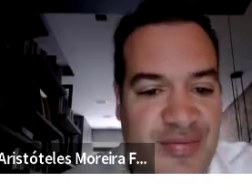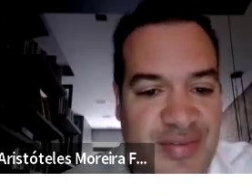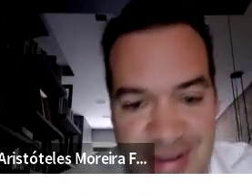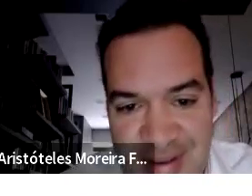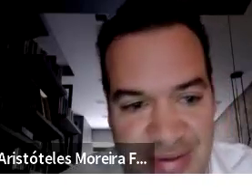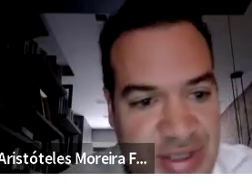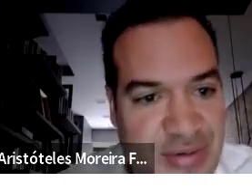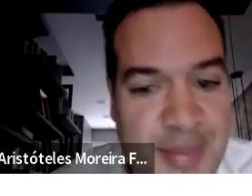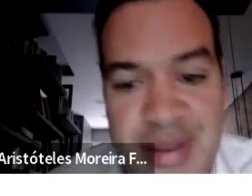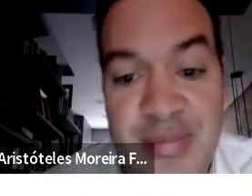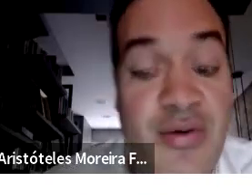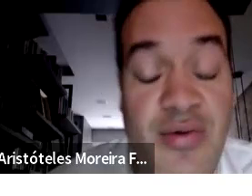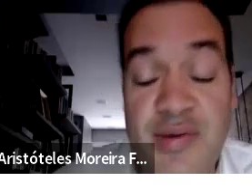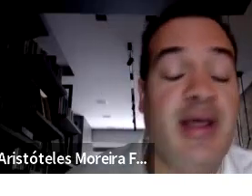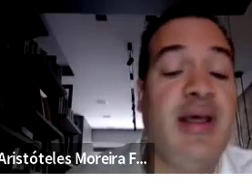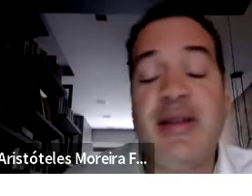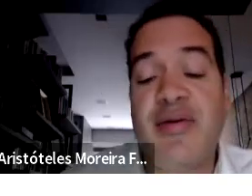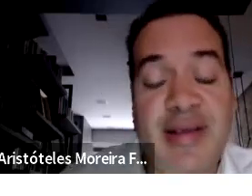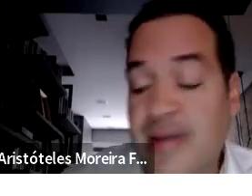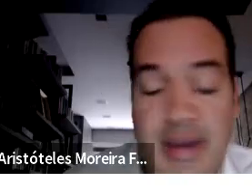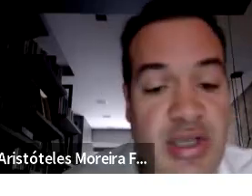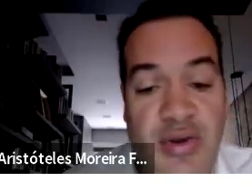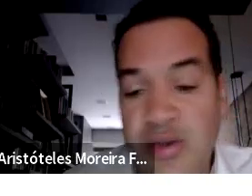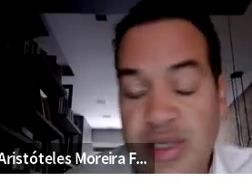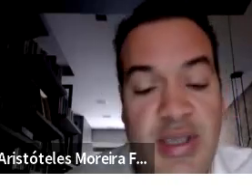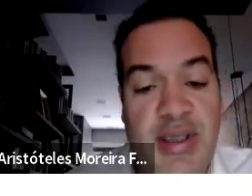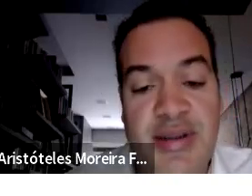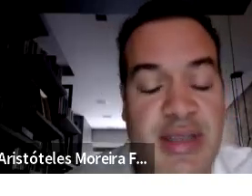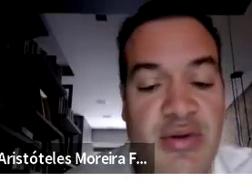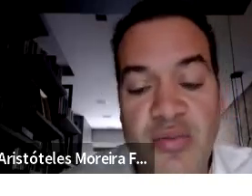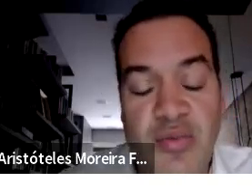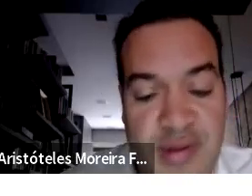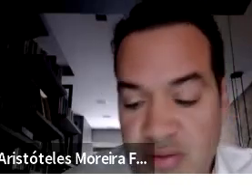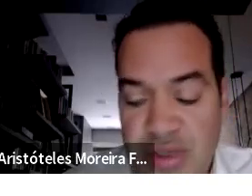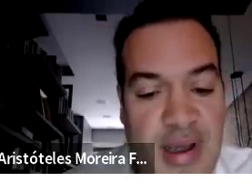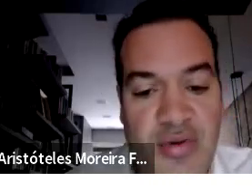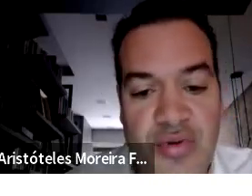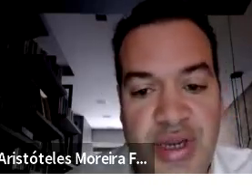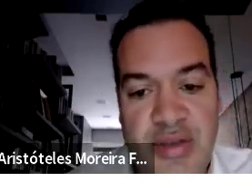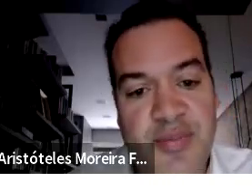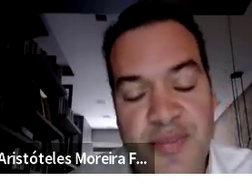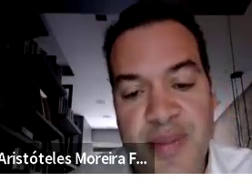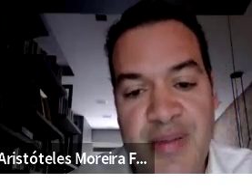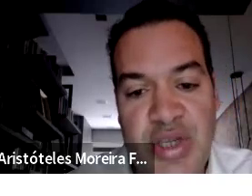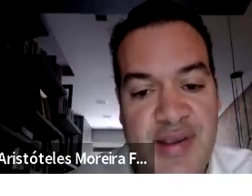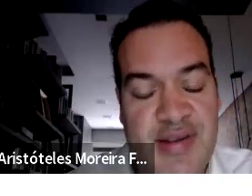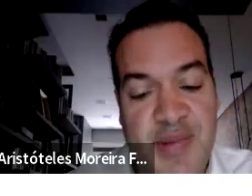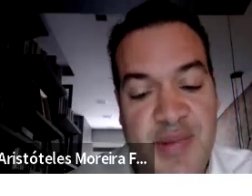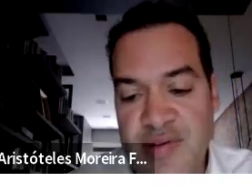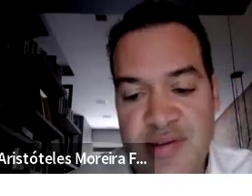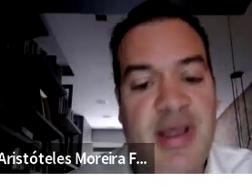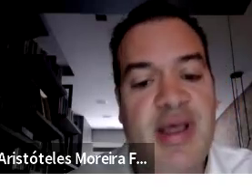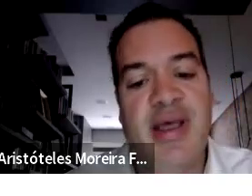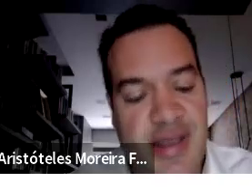Então, bom, enfim, eu acho que não deu para perder muita coisa. Então, essa ideia de que dentro de um contexto de caos, o direito permite que